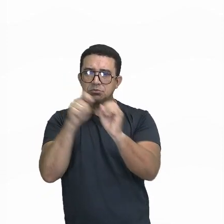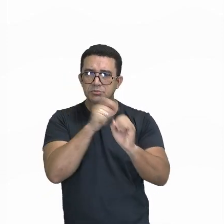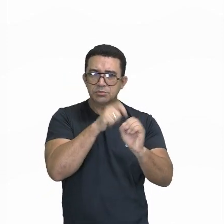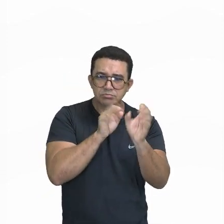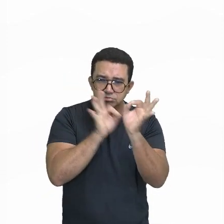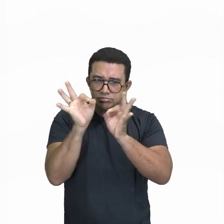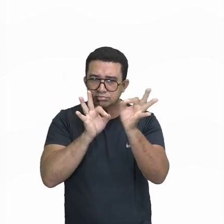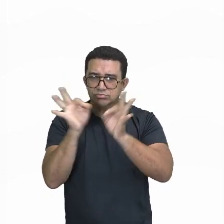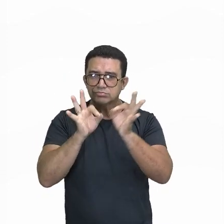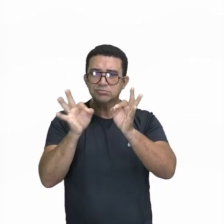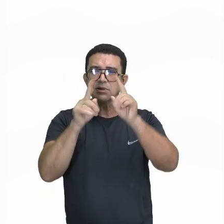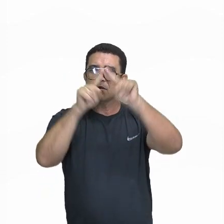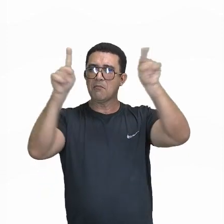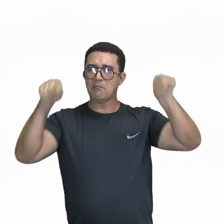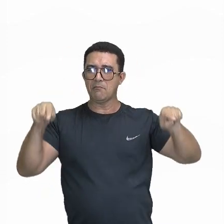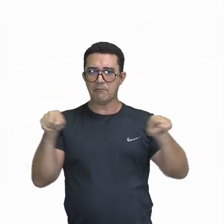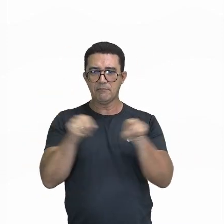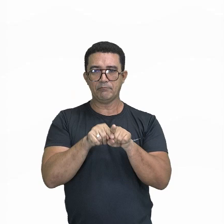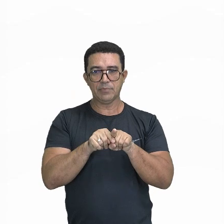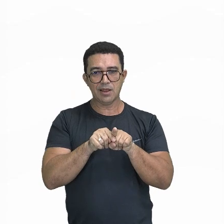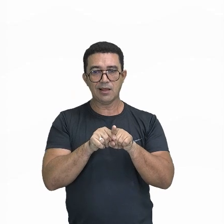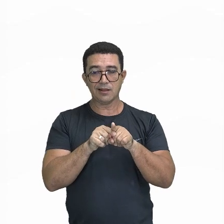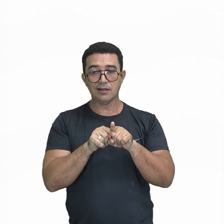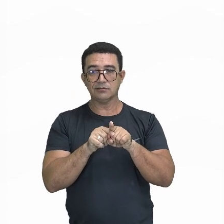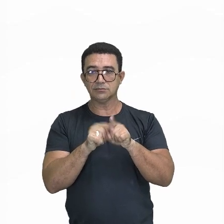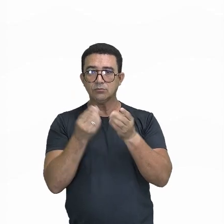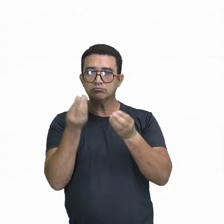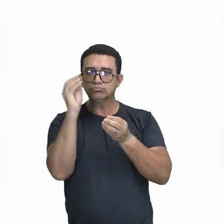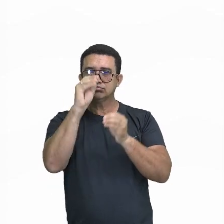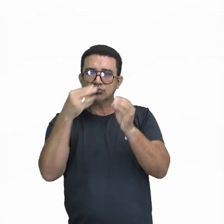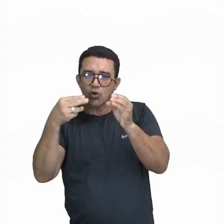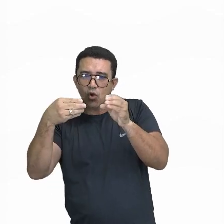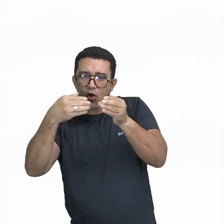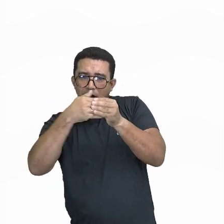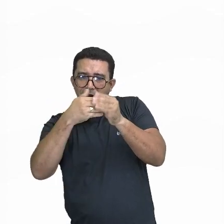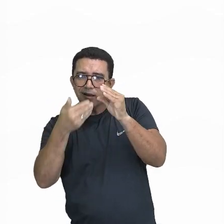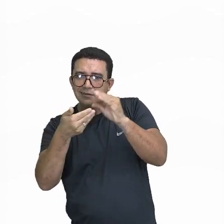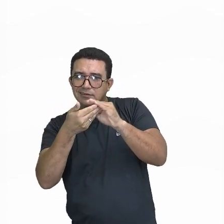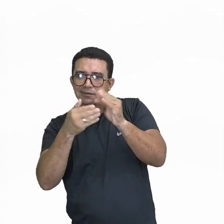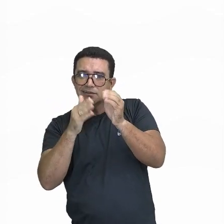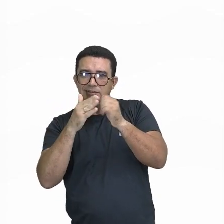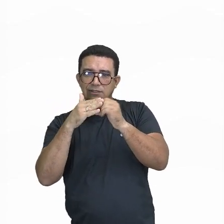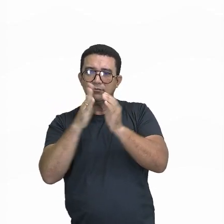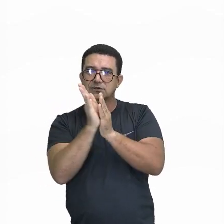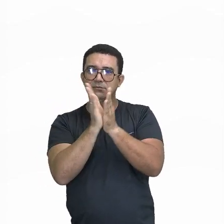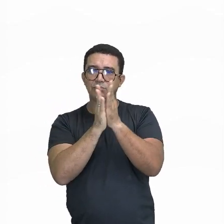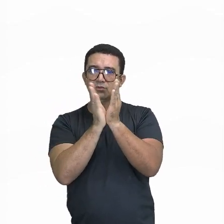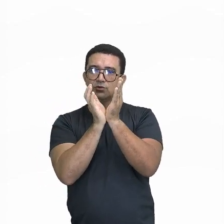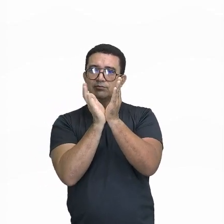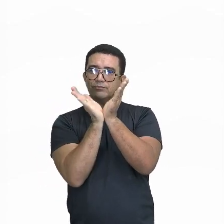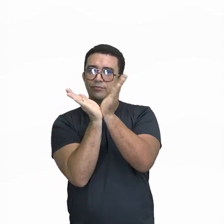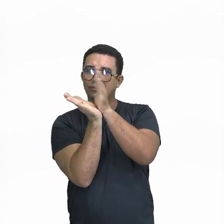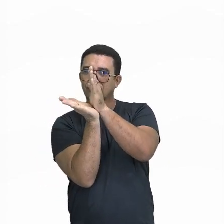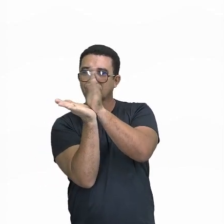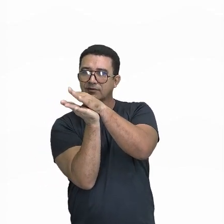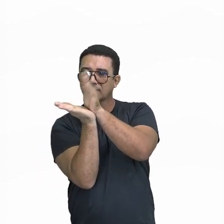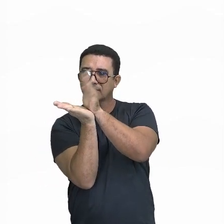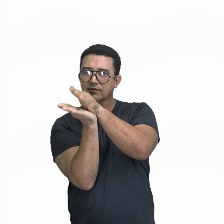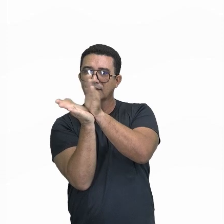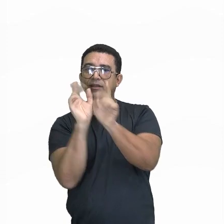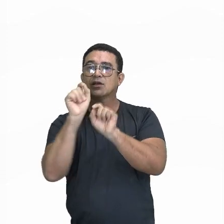de placas metálicas articuladas com dobradiças. Em seguida, desenvolveu ideias originais